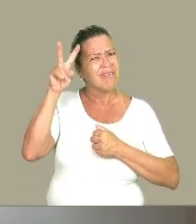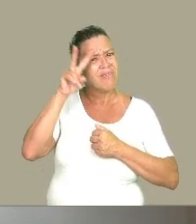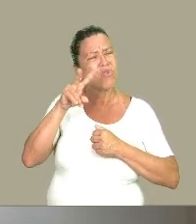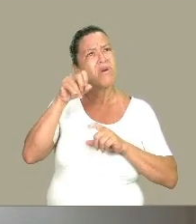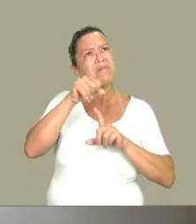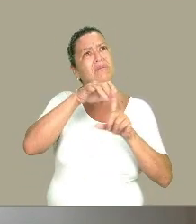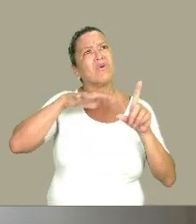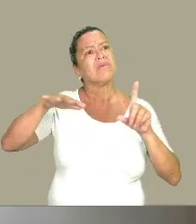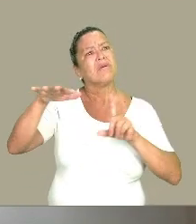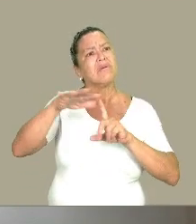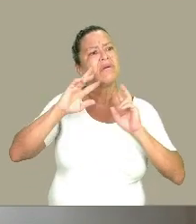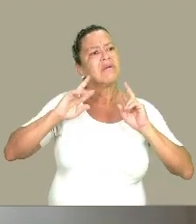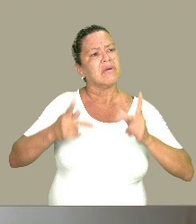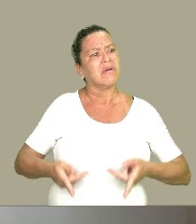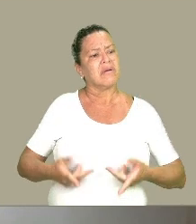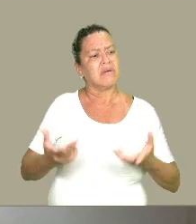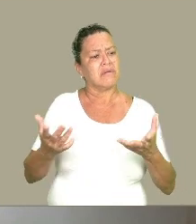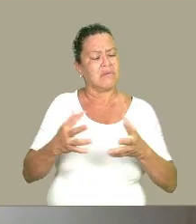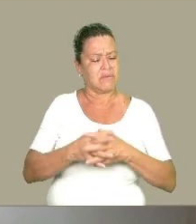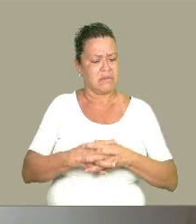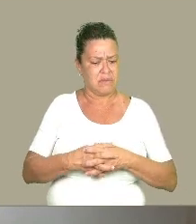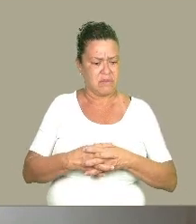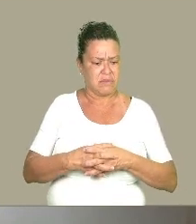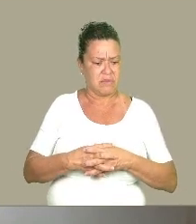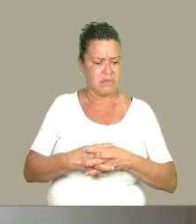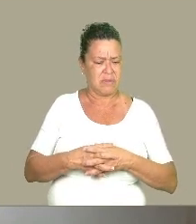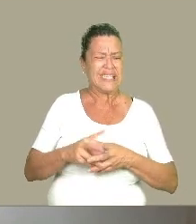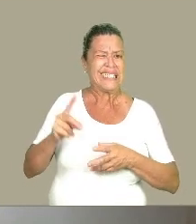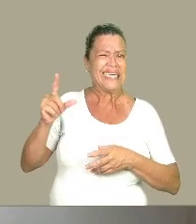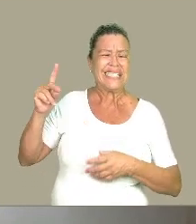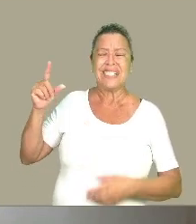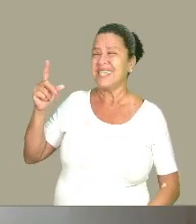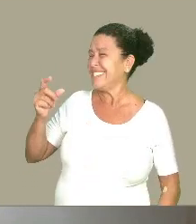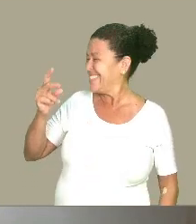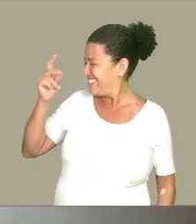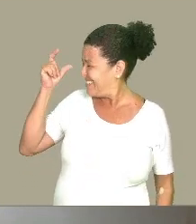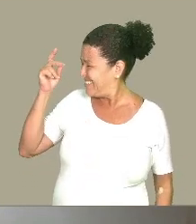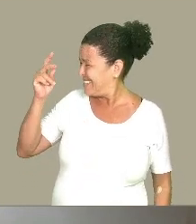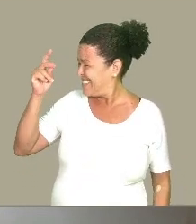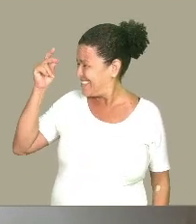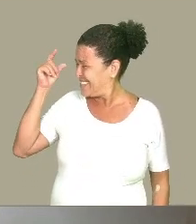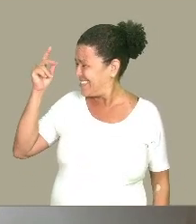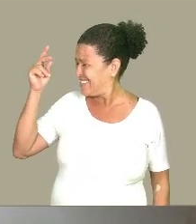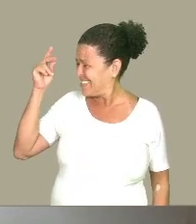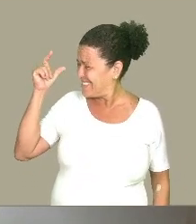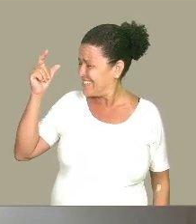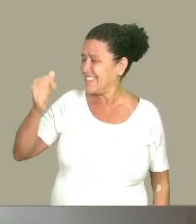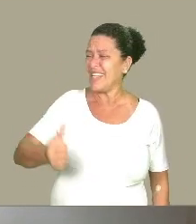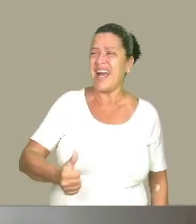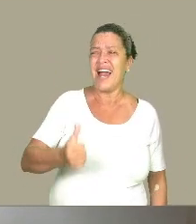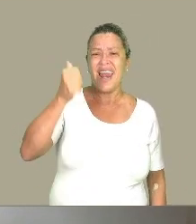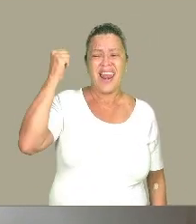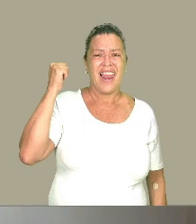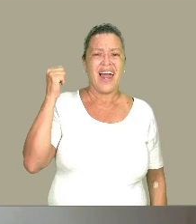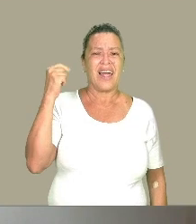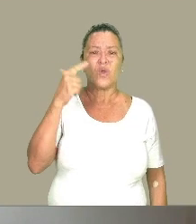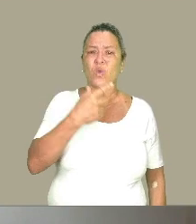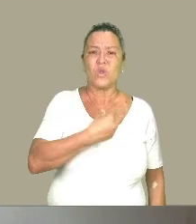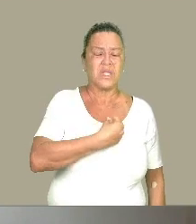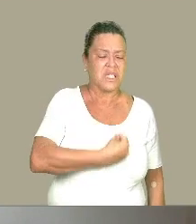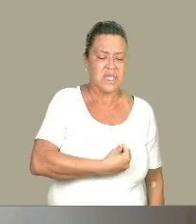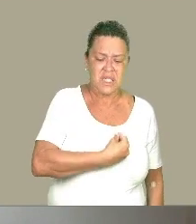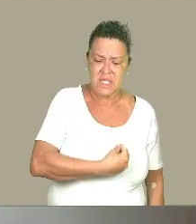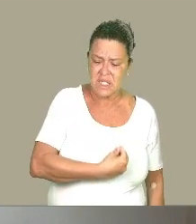sociedade humana, né, lá no longínquo passado, nas primeiras relações sociais, não existia a figura do